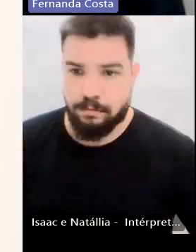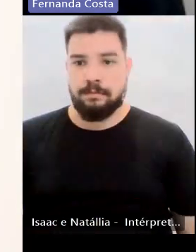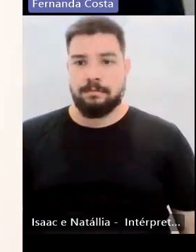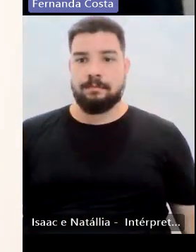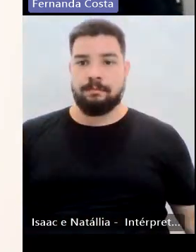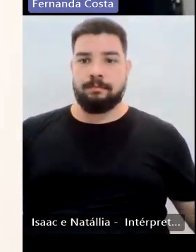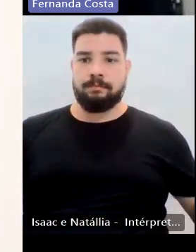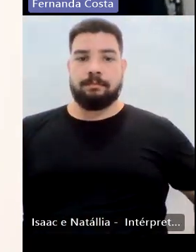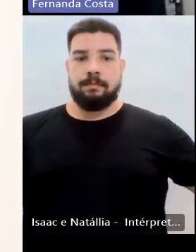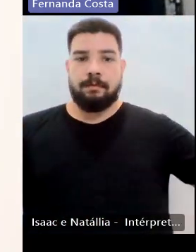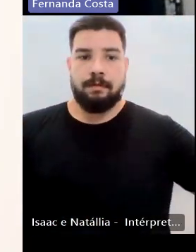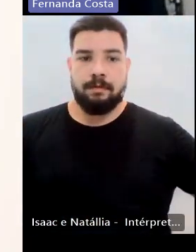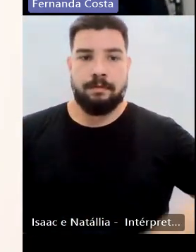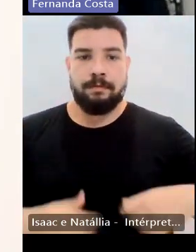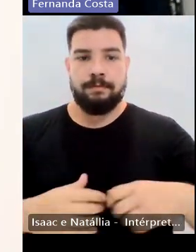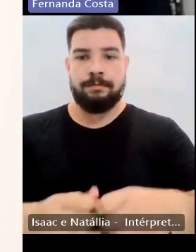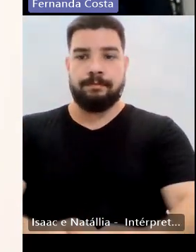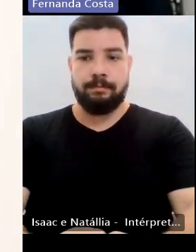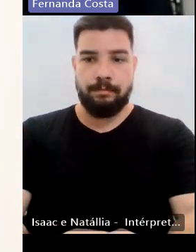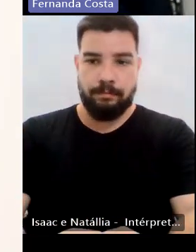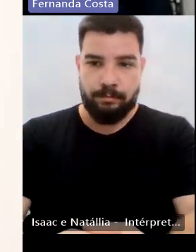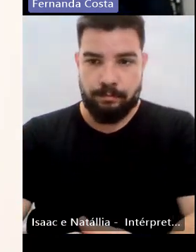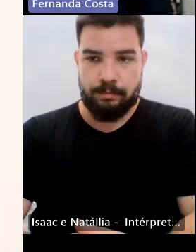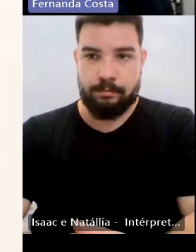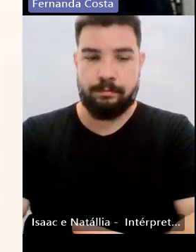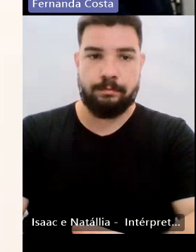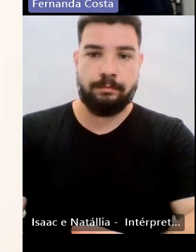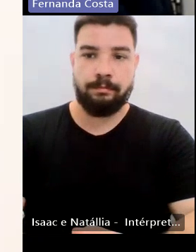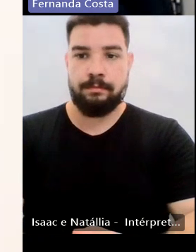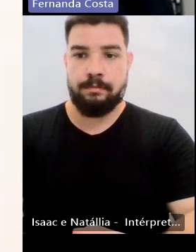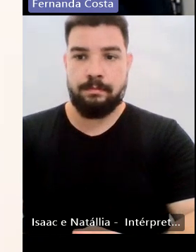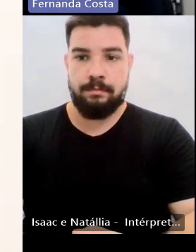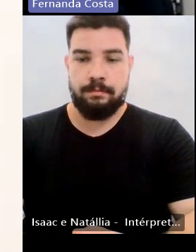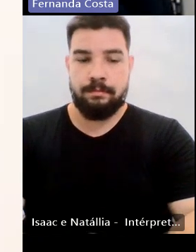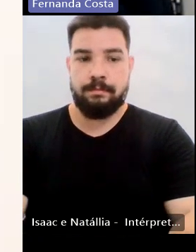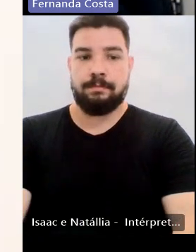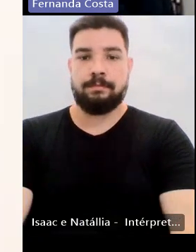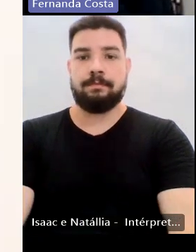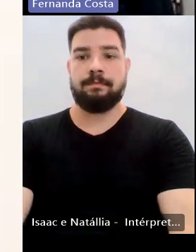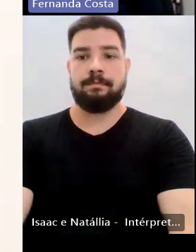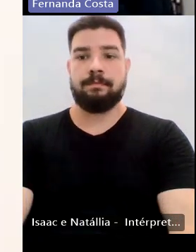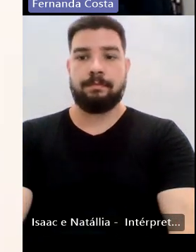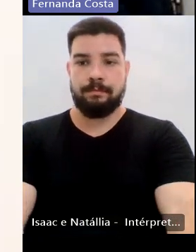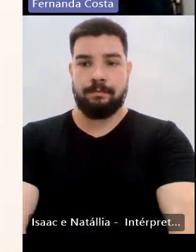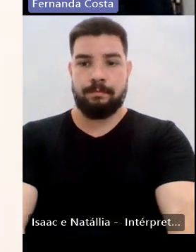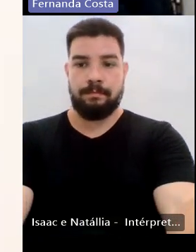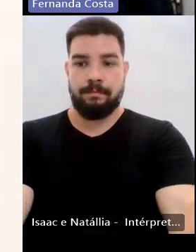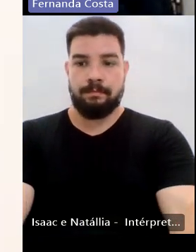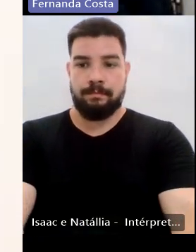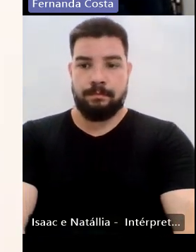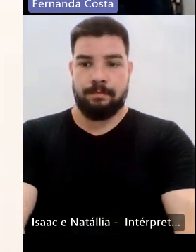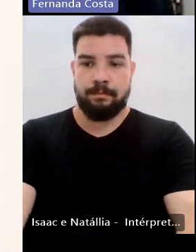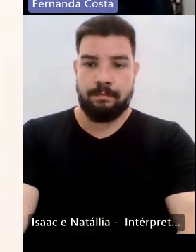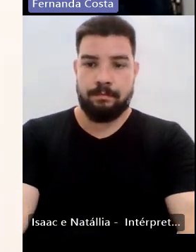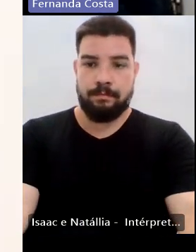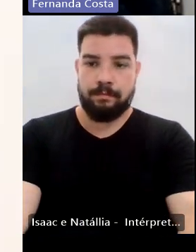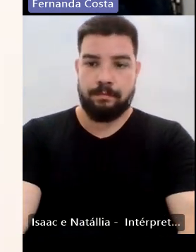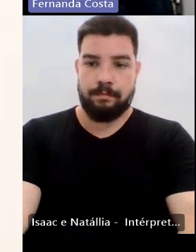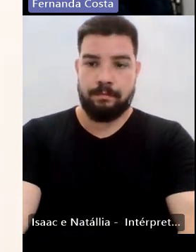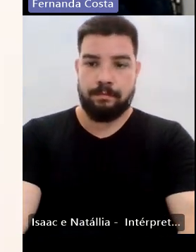do som. A mudança de vibrações mecânicas para pulsos elétricos é um processo complexo, resultado do movimento das